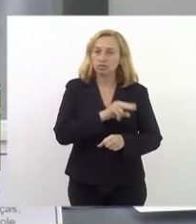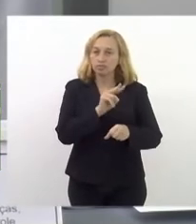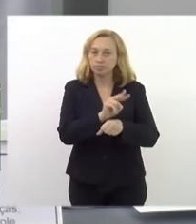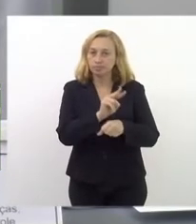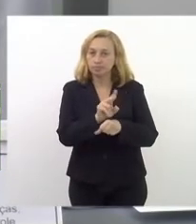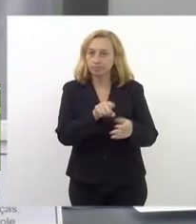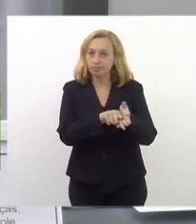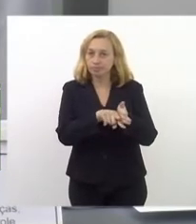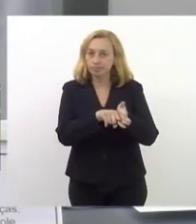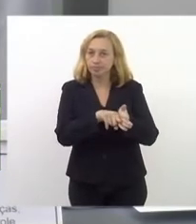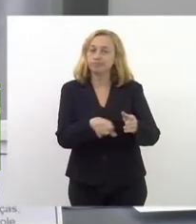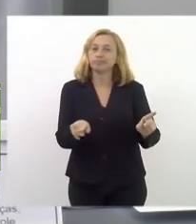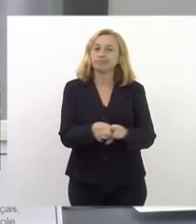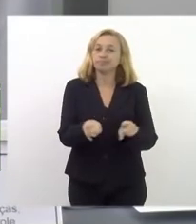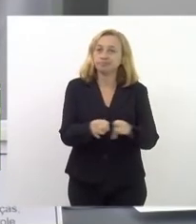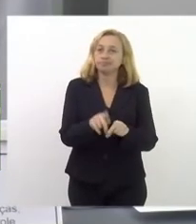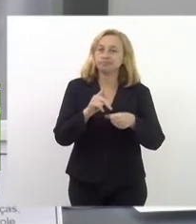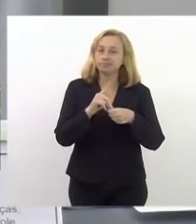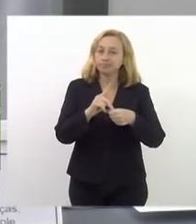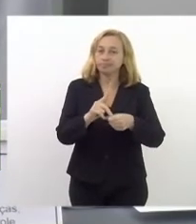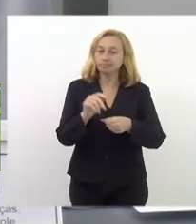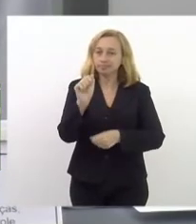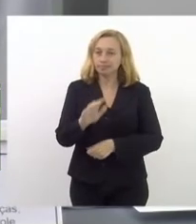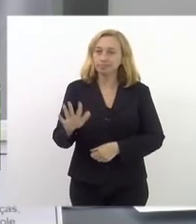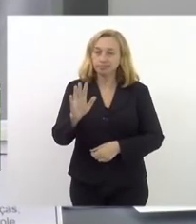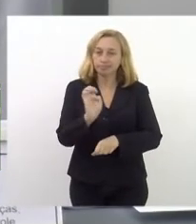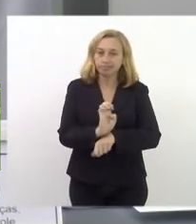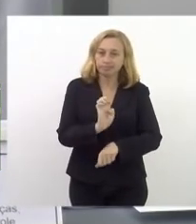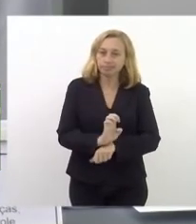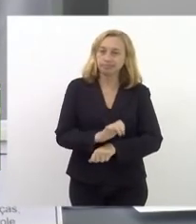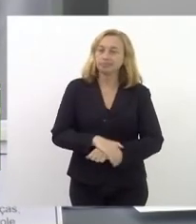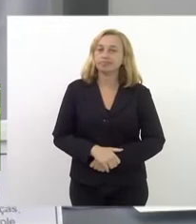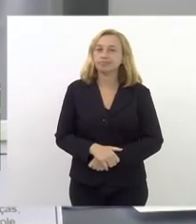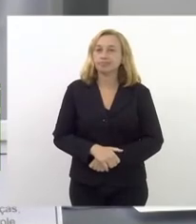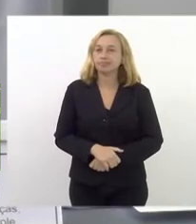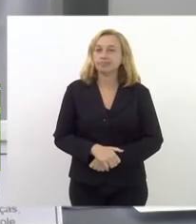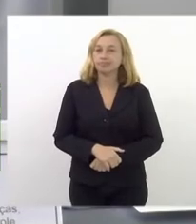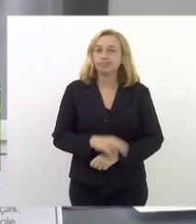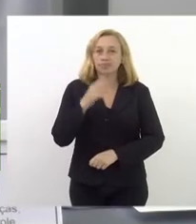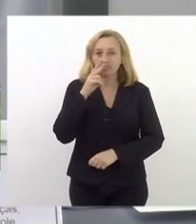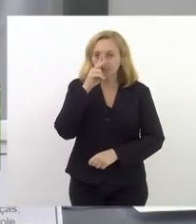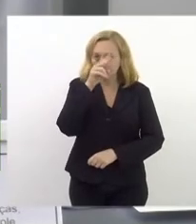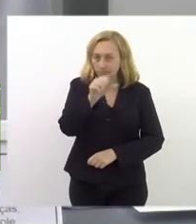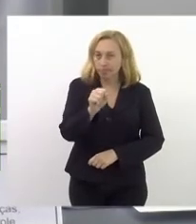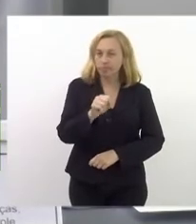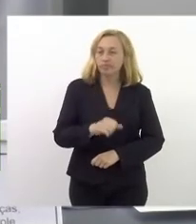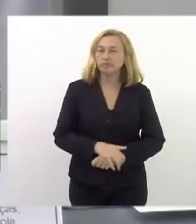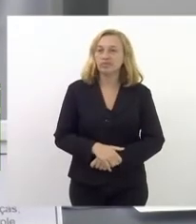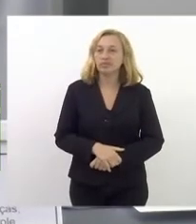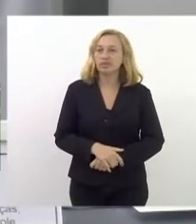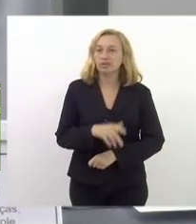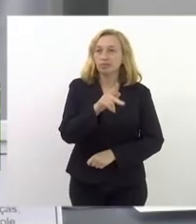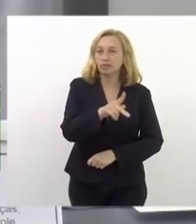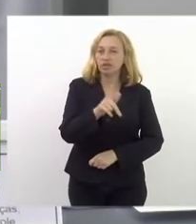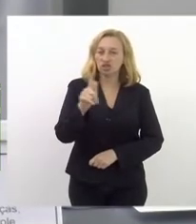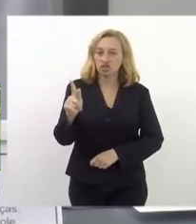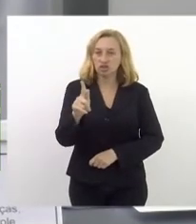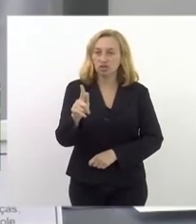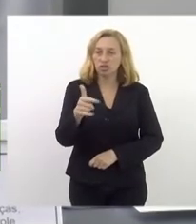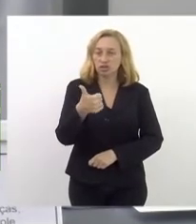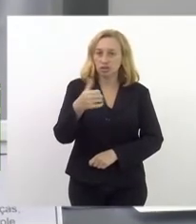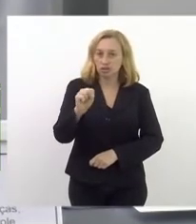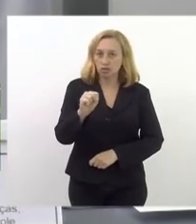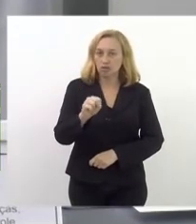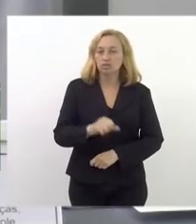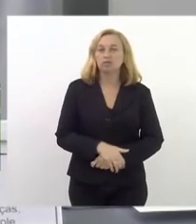fiscalização, e a Procuradoria Geral do Estado fortalecendo a